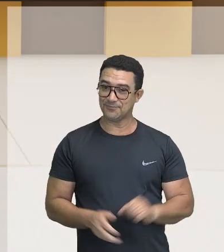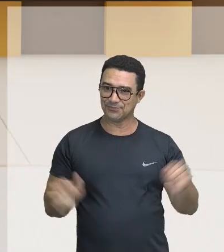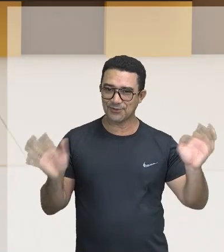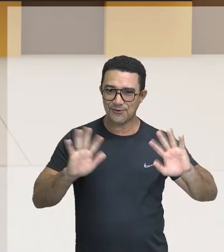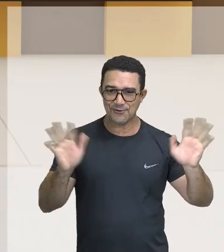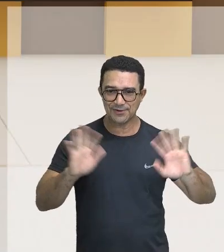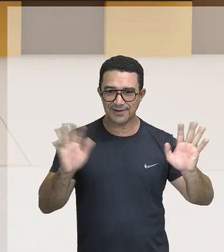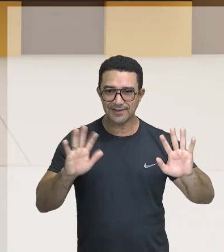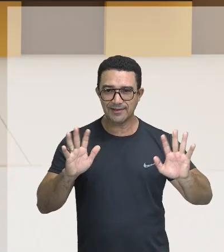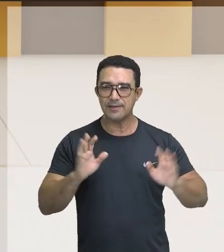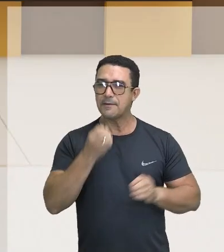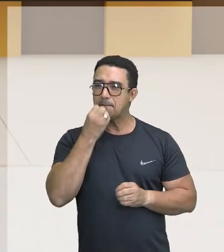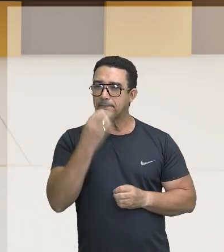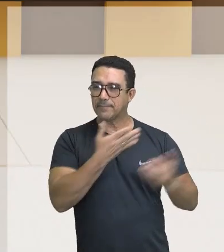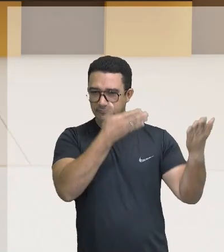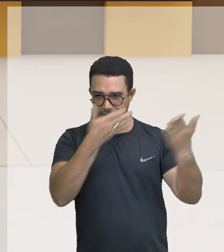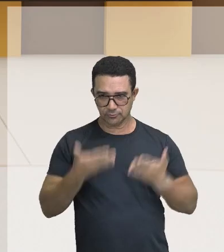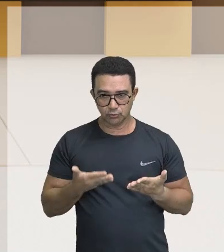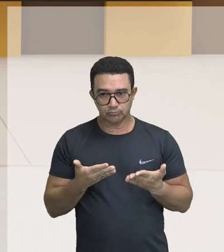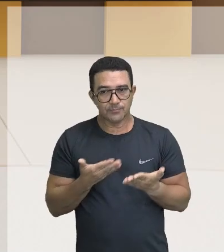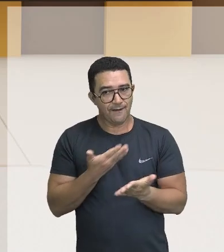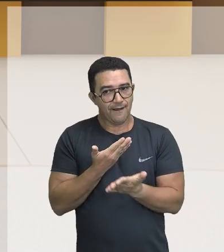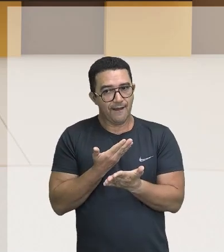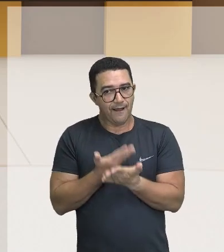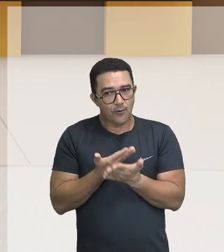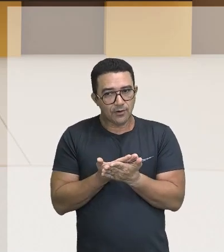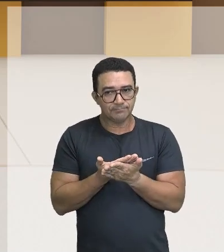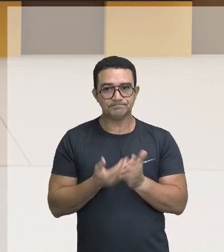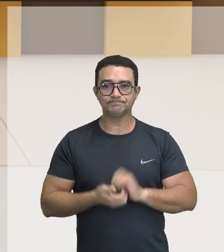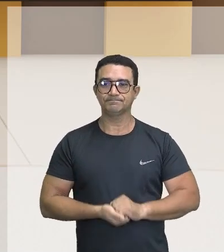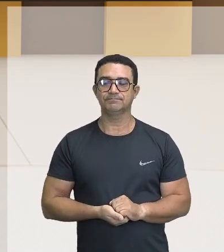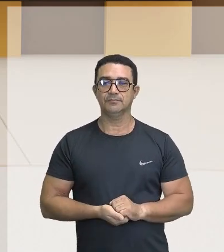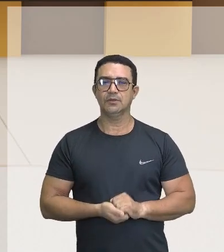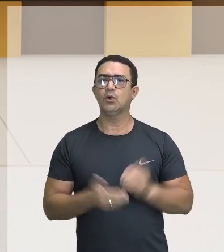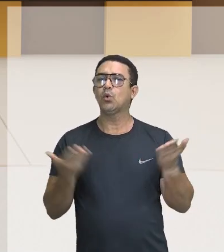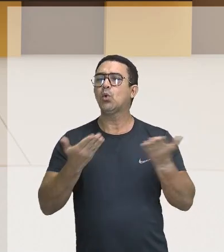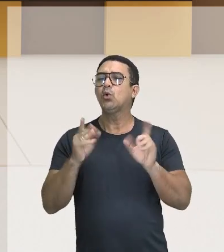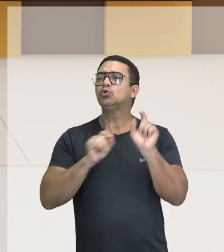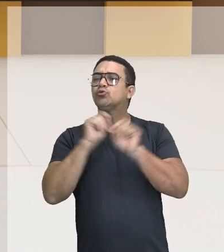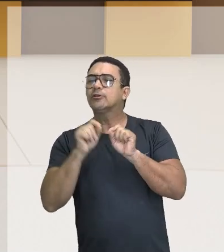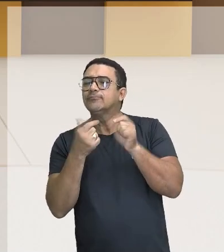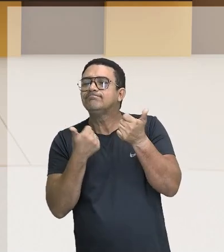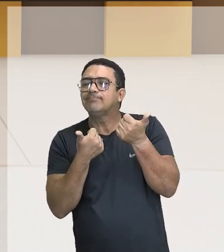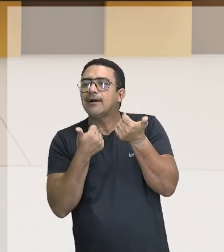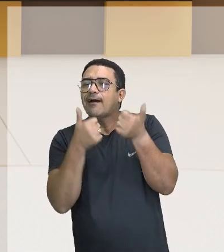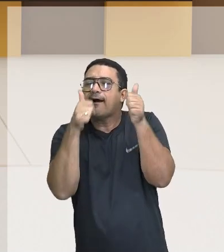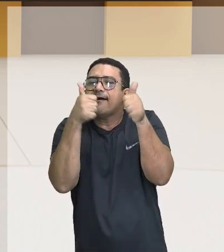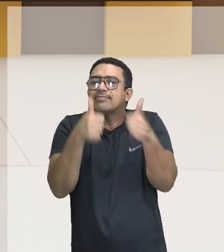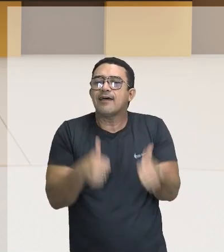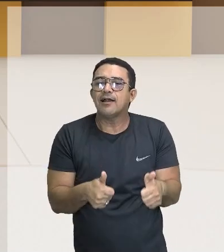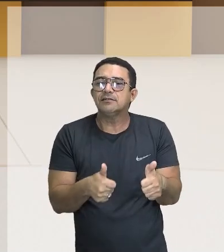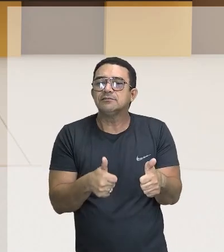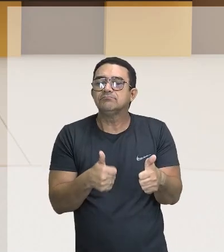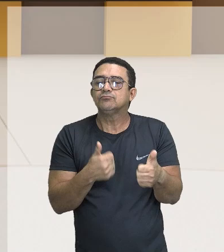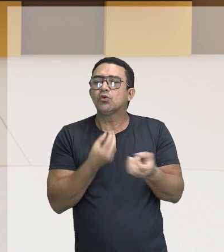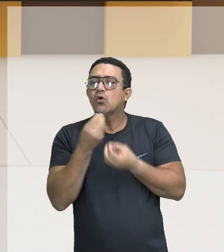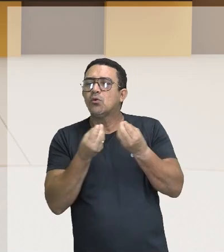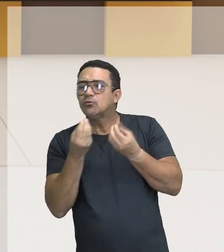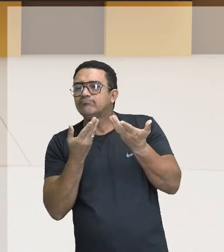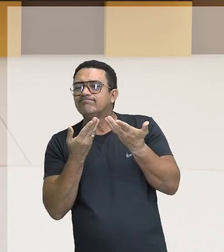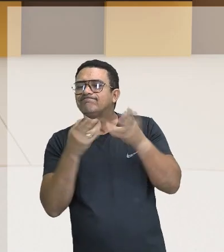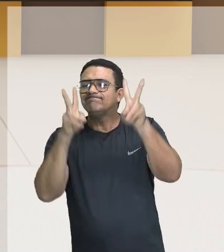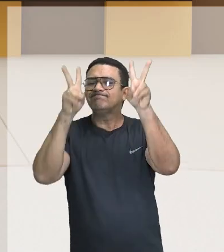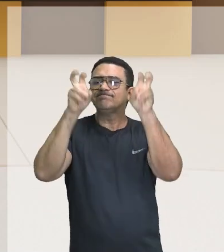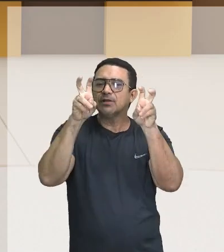Olá, então sejam bem-vindos à nossa aula. Nós faremos hoje uma análise. E quando se fala em análise,